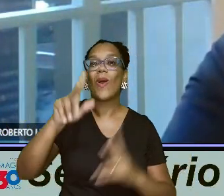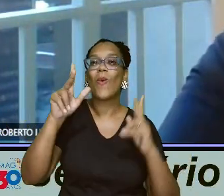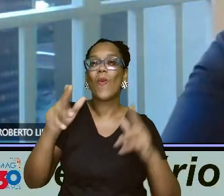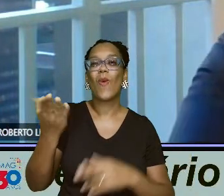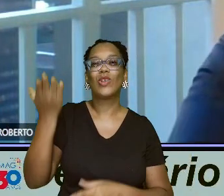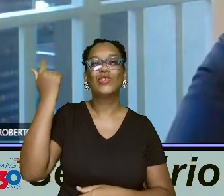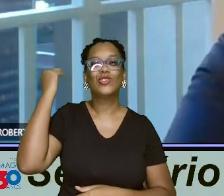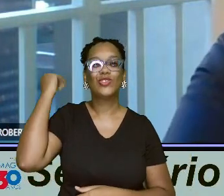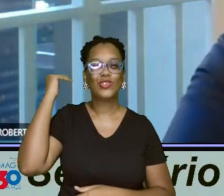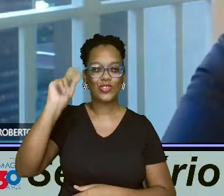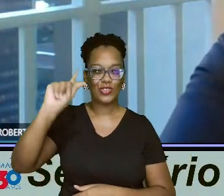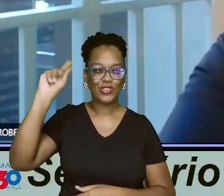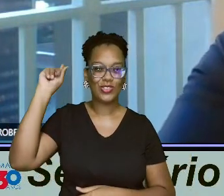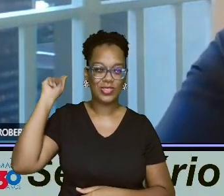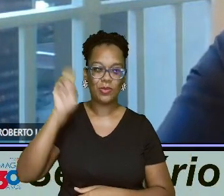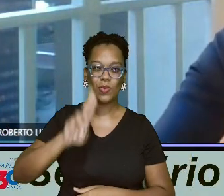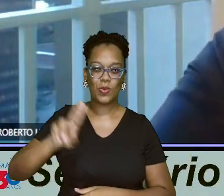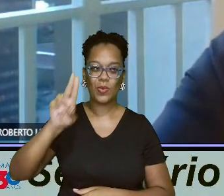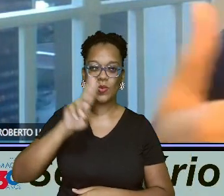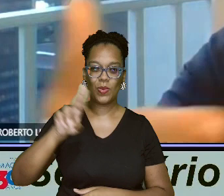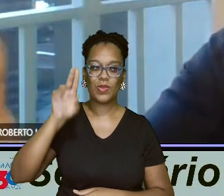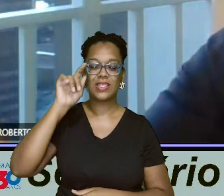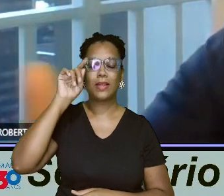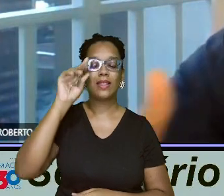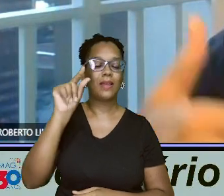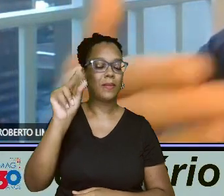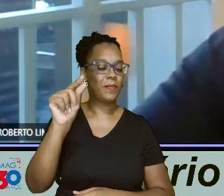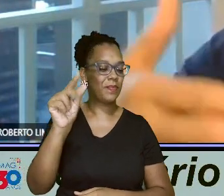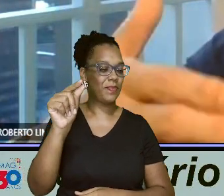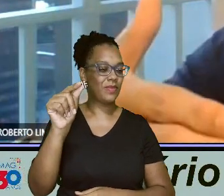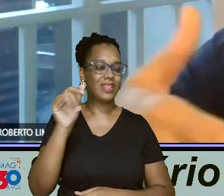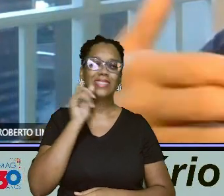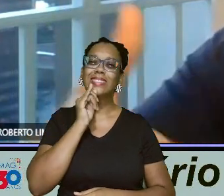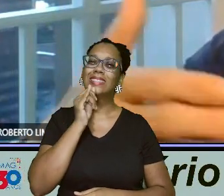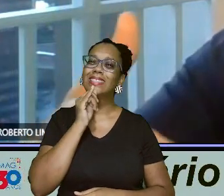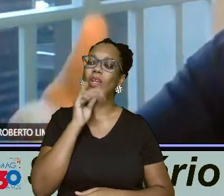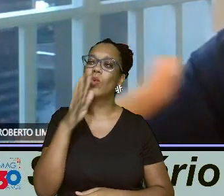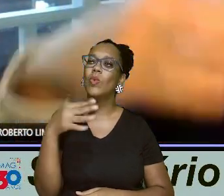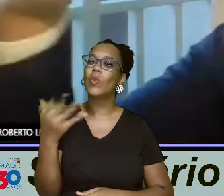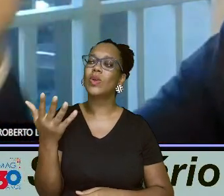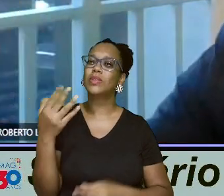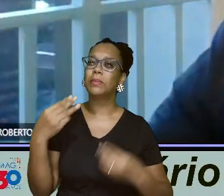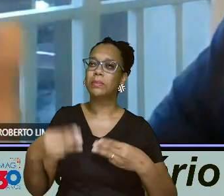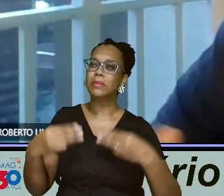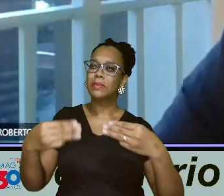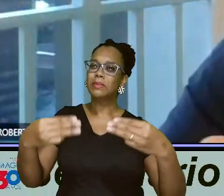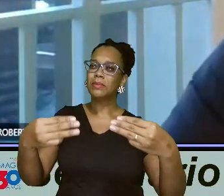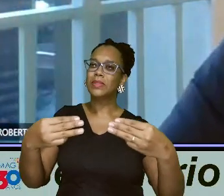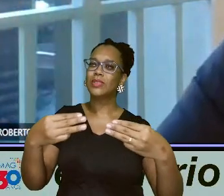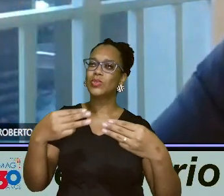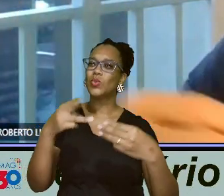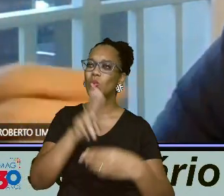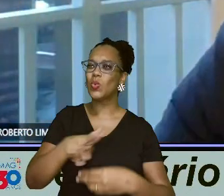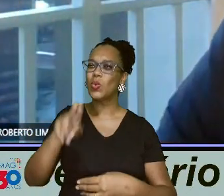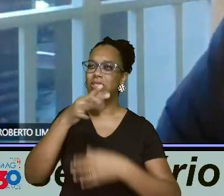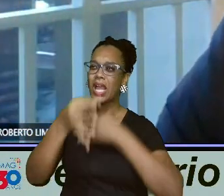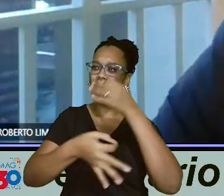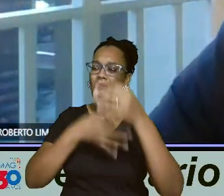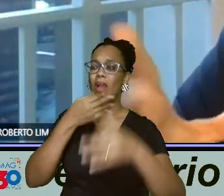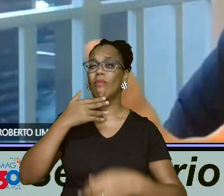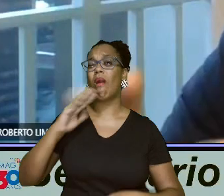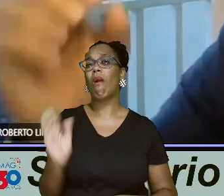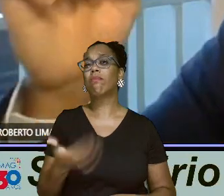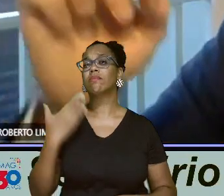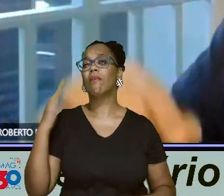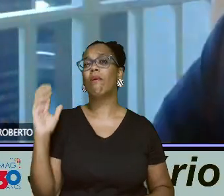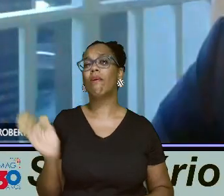eram utilizados quando os ministros utilizavam esse argumento en passant, como um obter